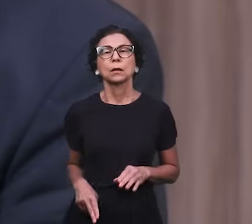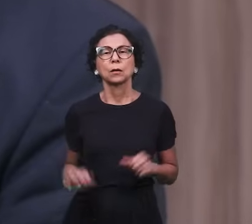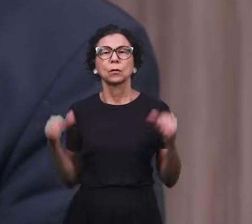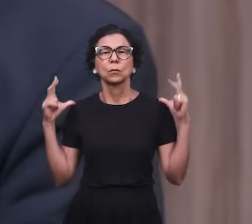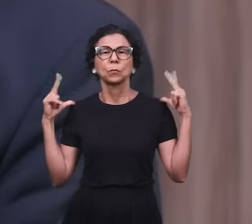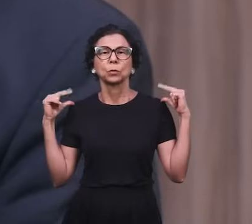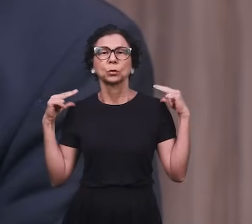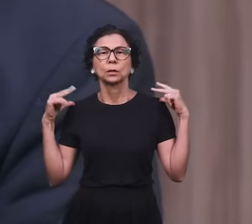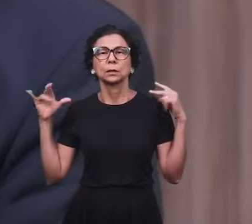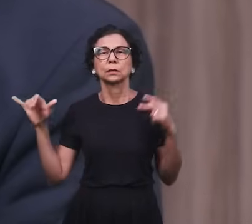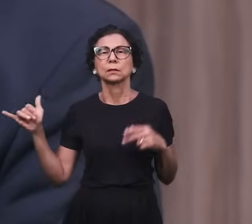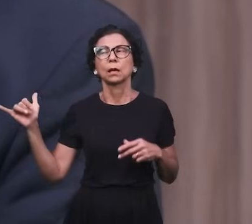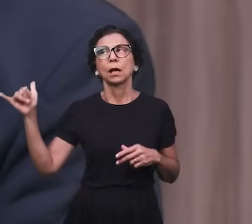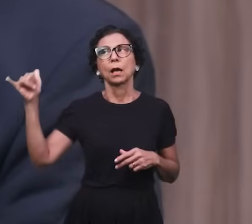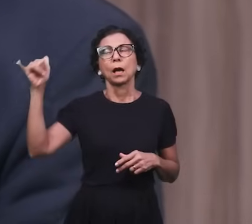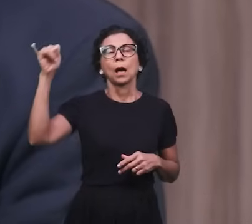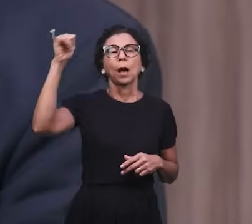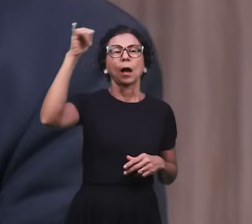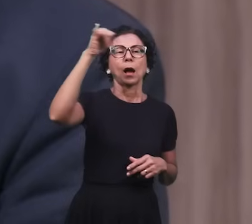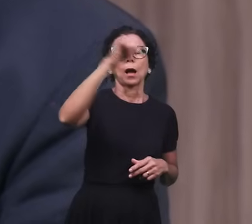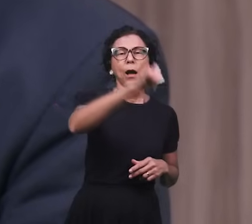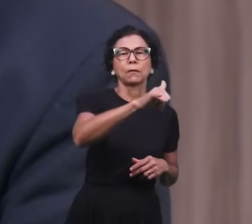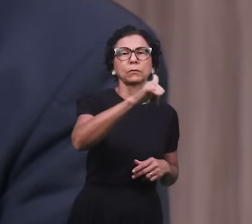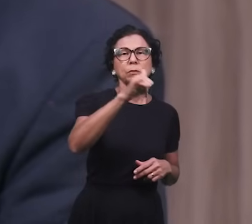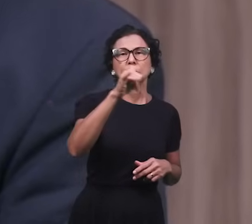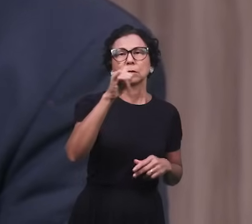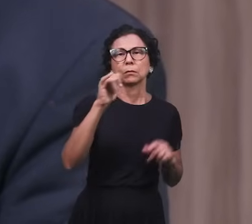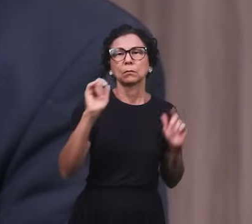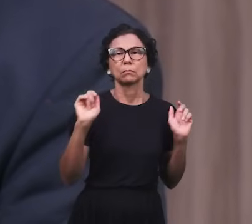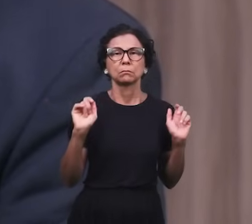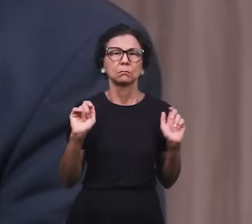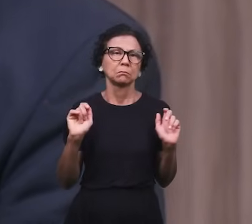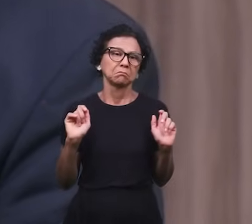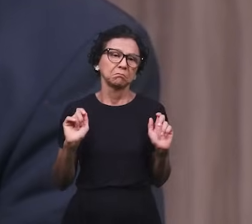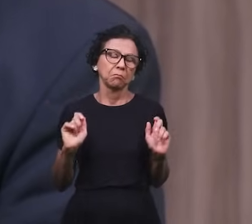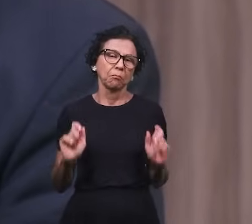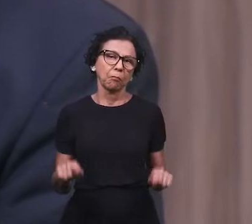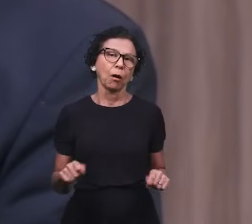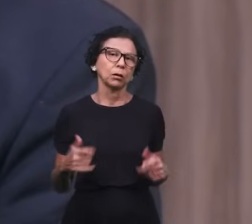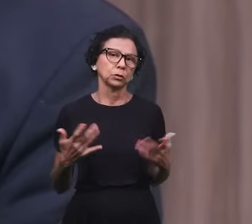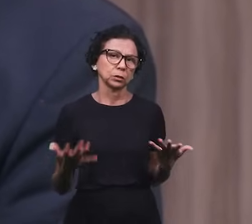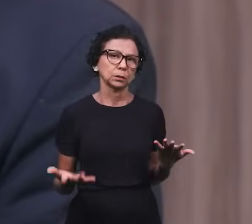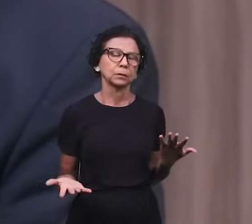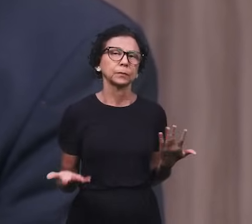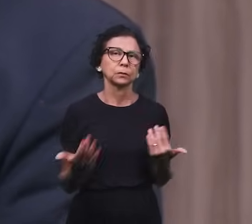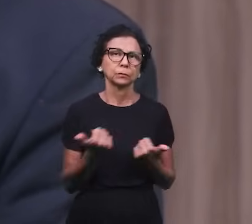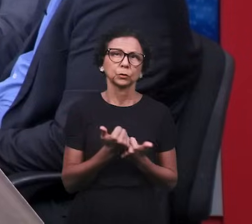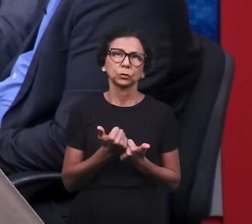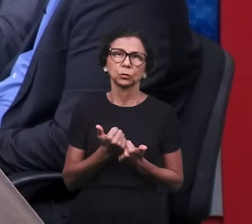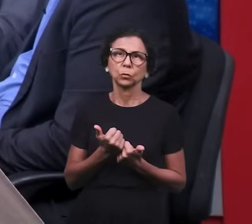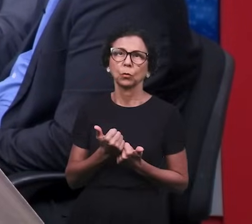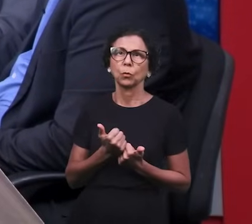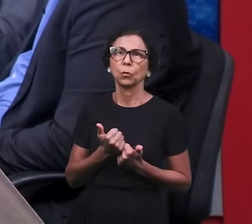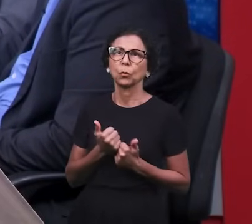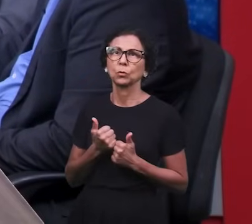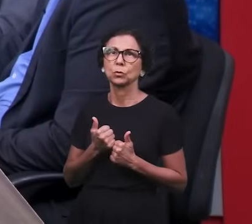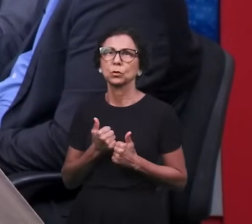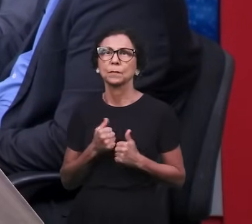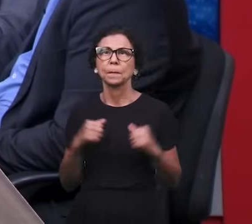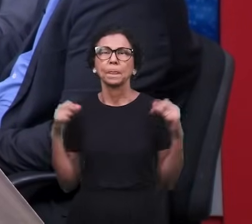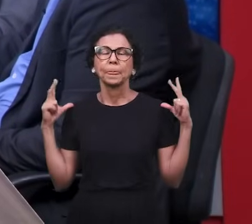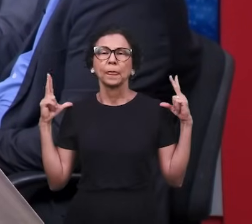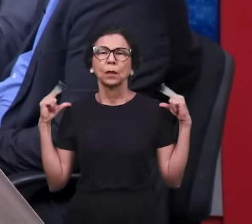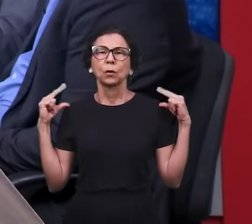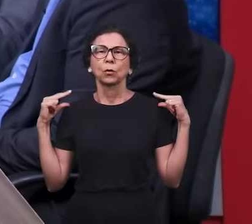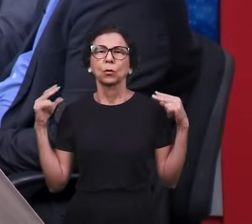piloto de avião, por exemplo, né, poderá ser totalmente dirigido por uma máquina. O piloto de avião hoje ele é